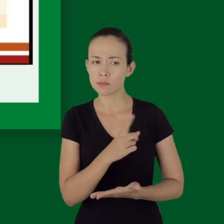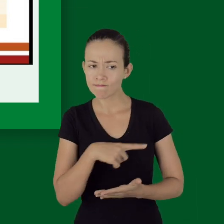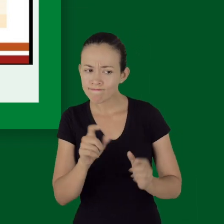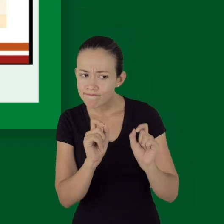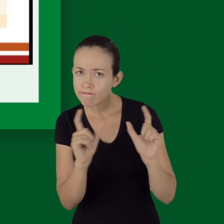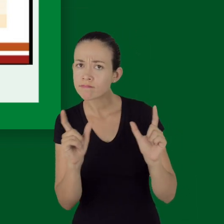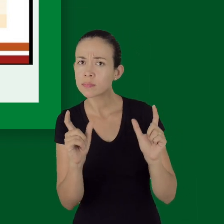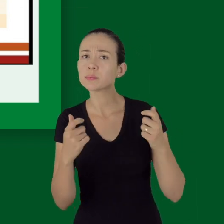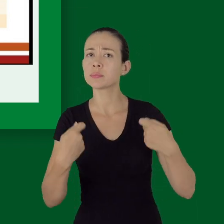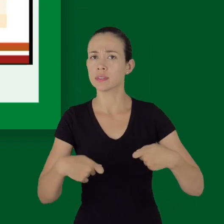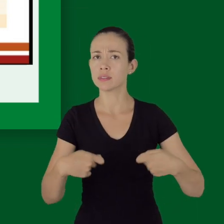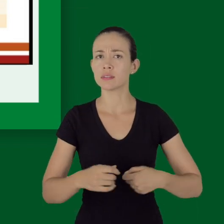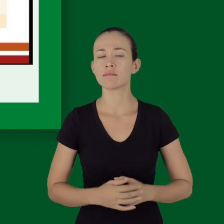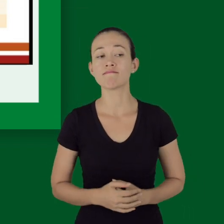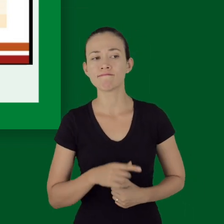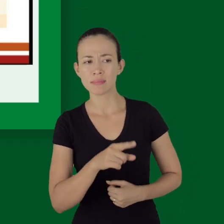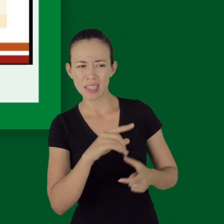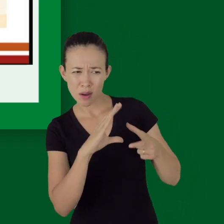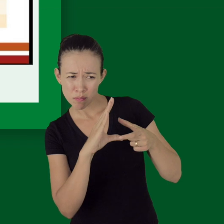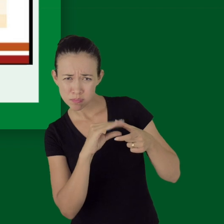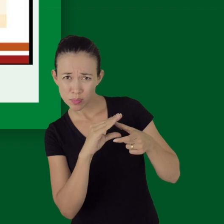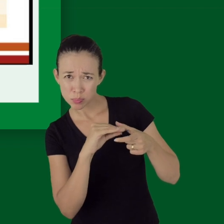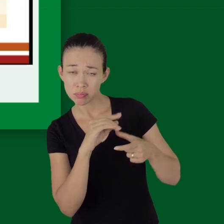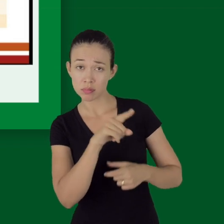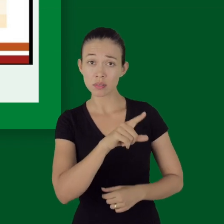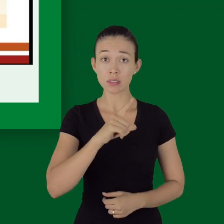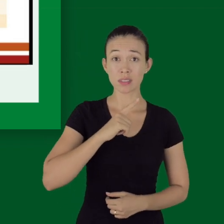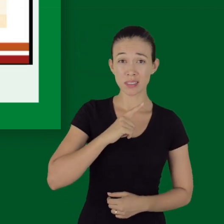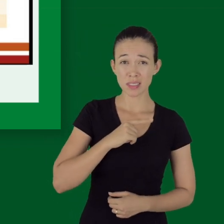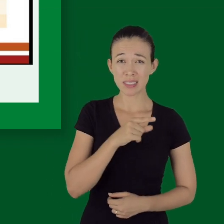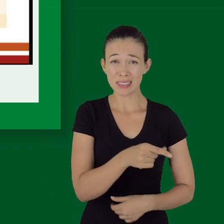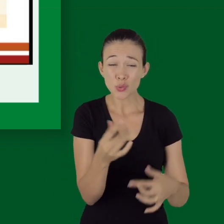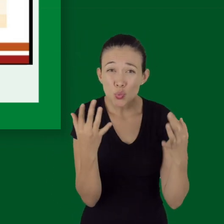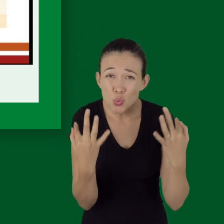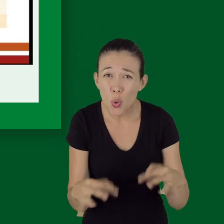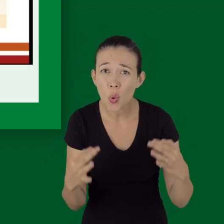dormência, aquilo que de repente não apareceu no momento inicial,